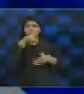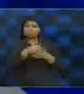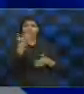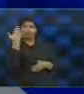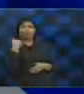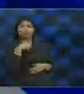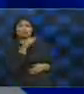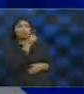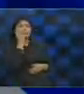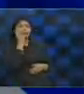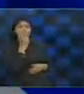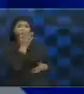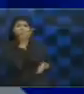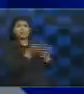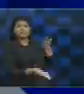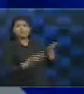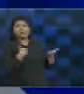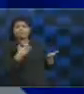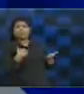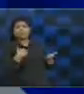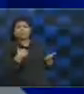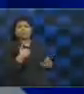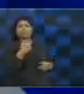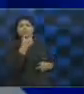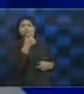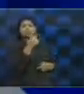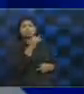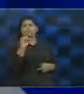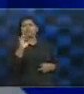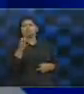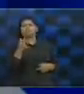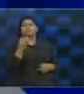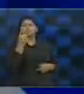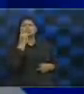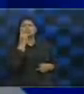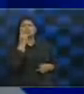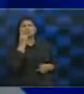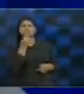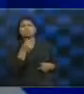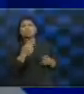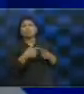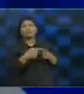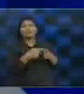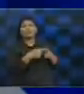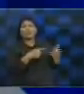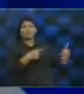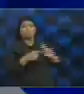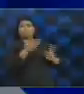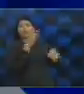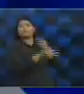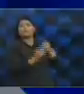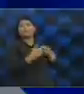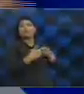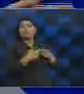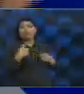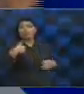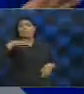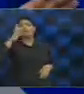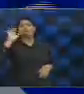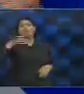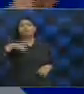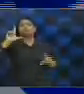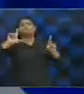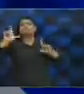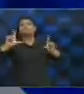para mim 230 e tantos dias de resposta por faltar com a verdade. Ele fala em 300 mil. Seria ele